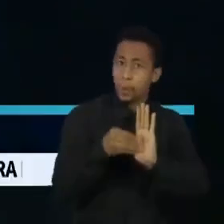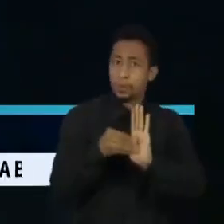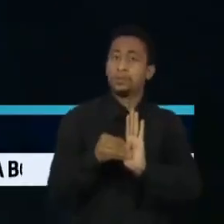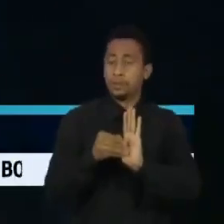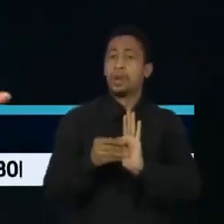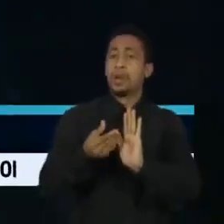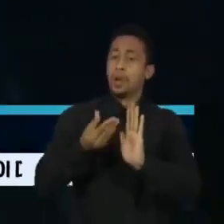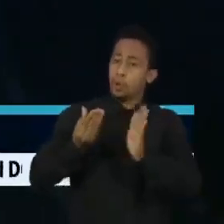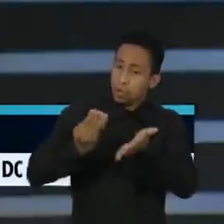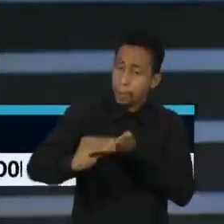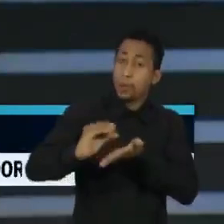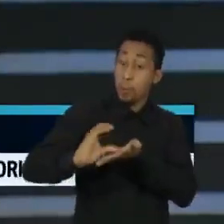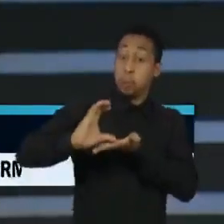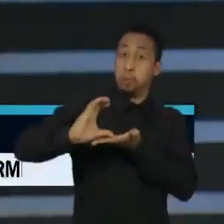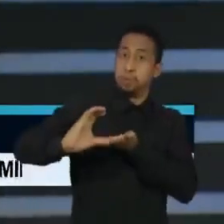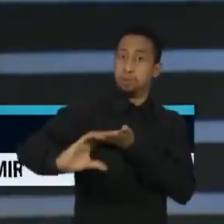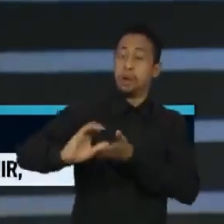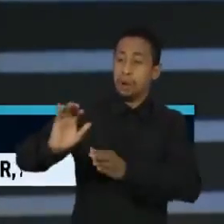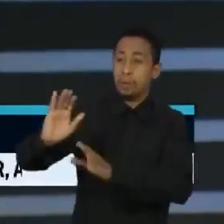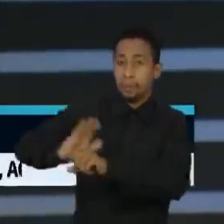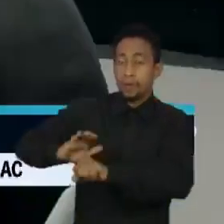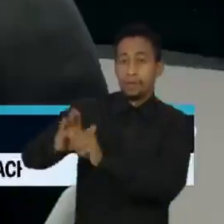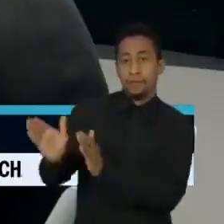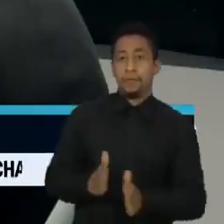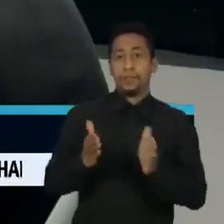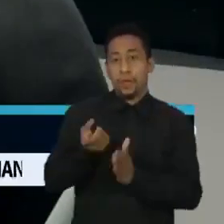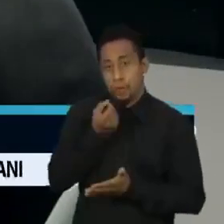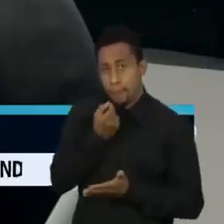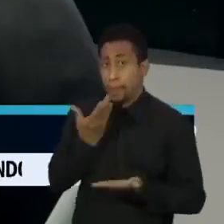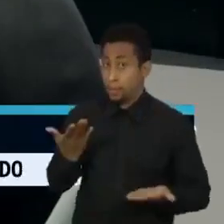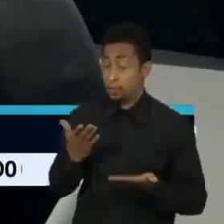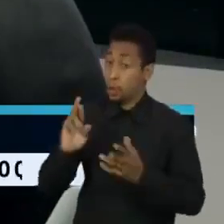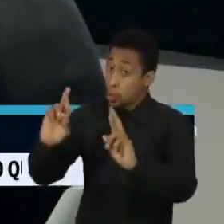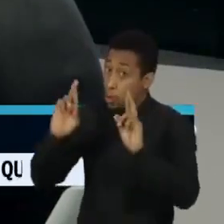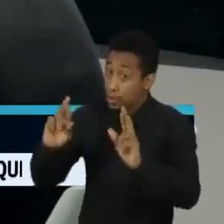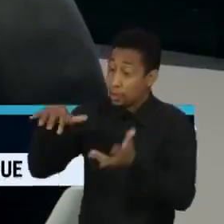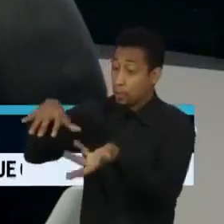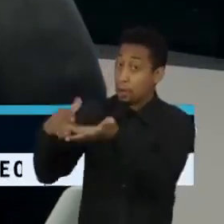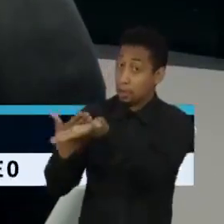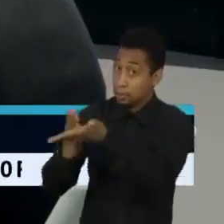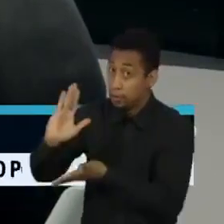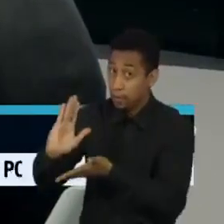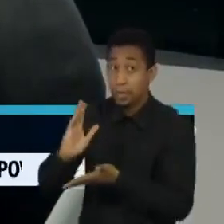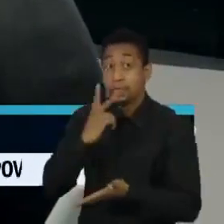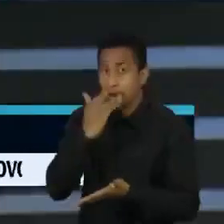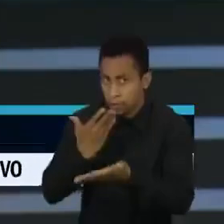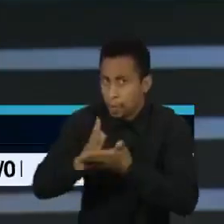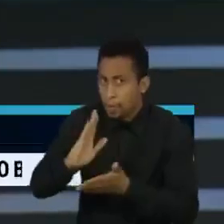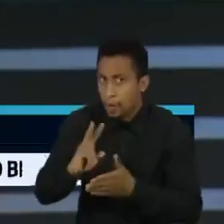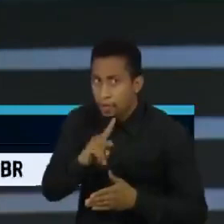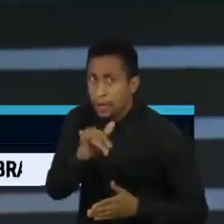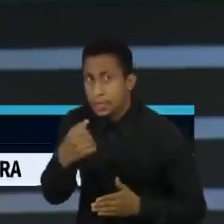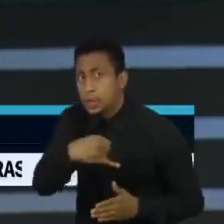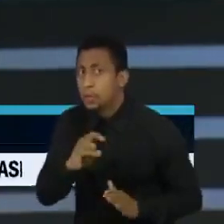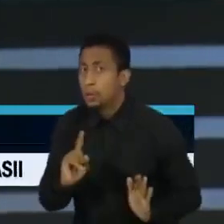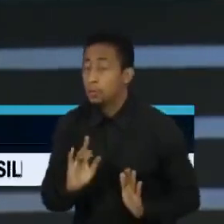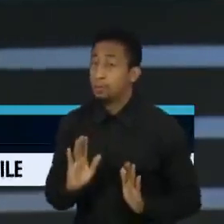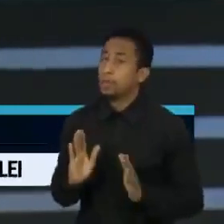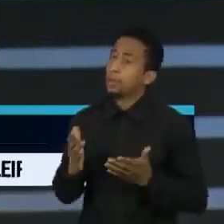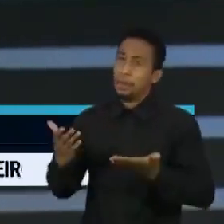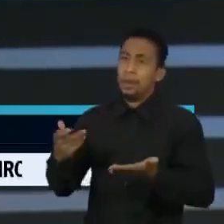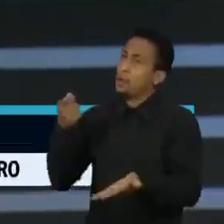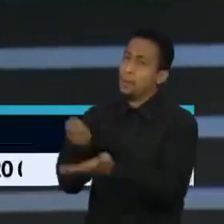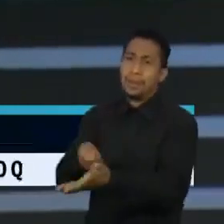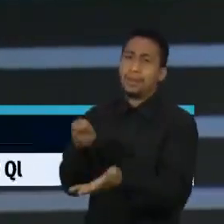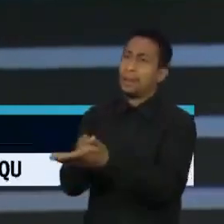né? Resta saber se o Congresso vai aprovar. A chance de aprovação é grande, você arriscaria dizer? Não, eles têm que aprovar. Não tem saída.